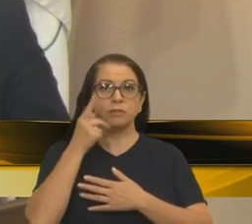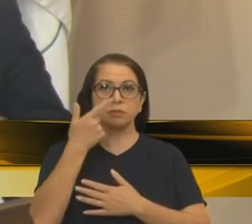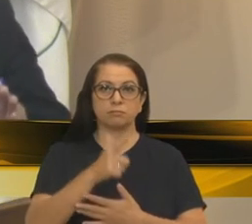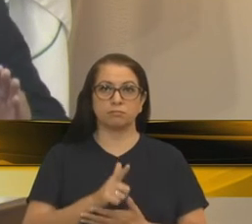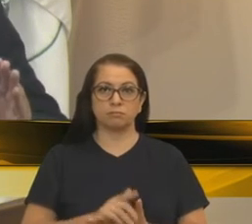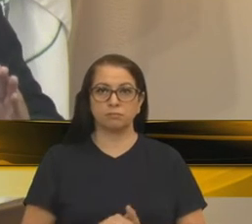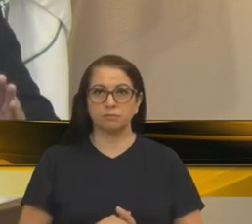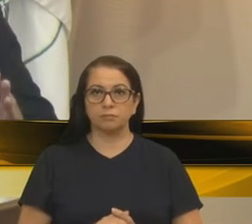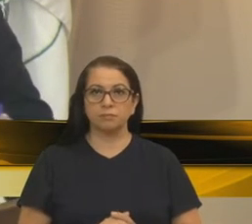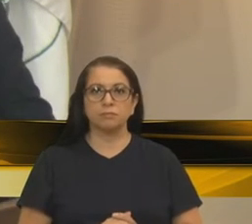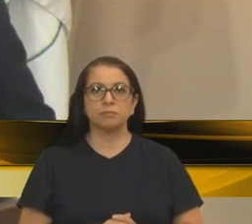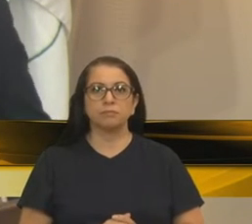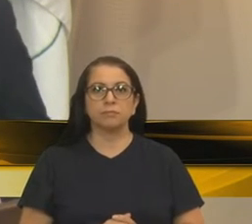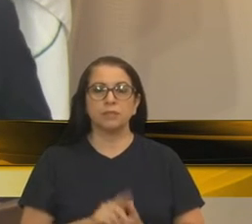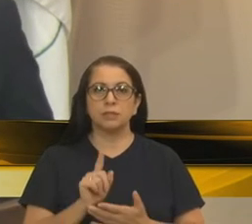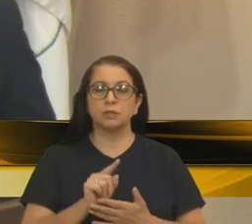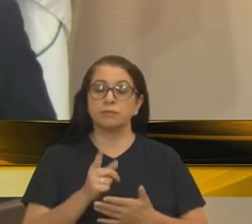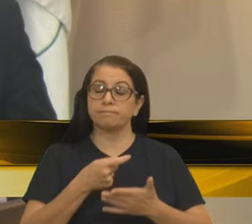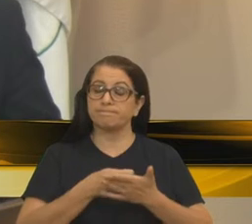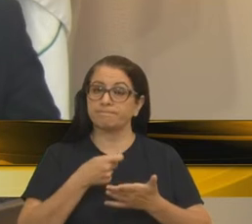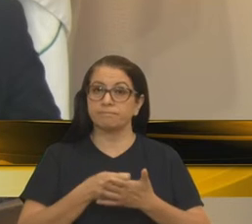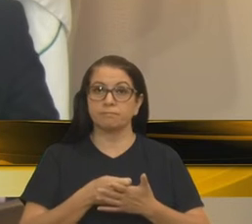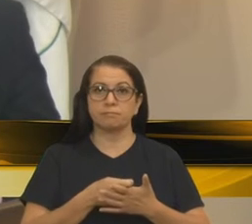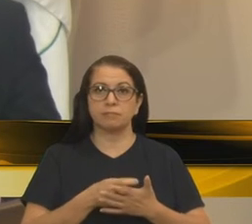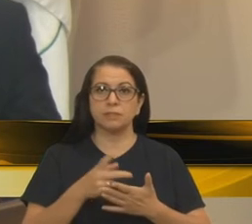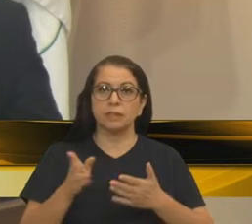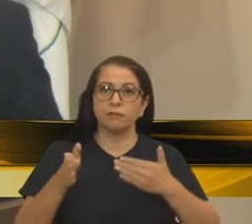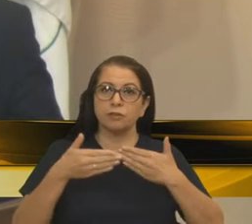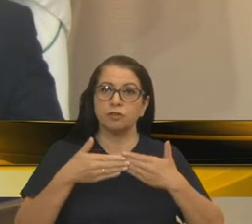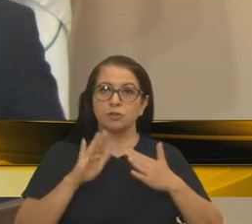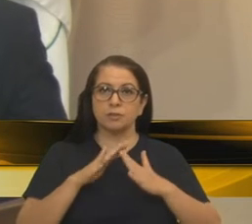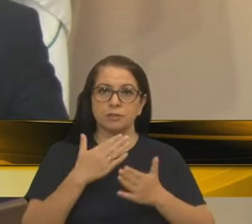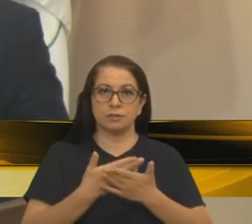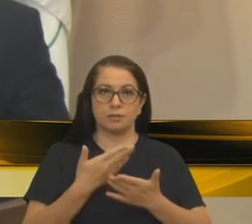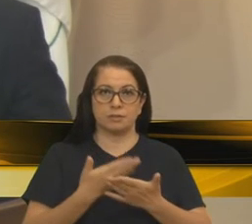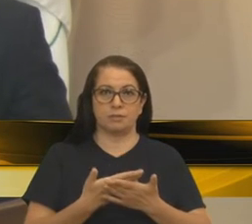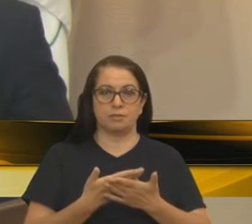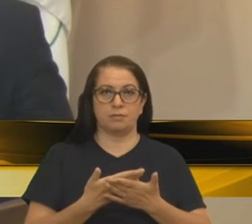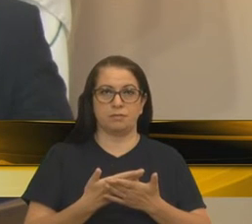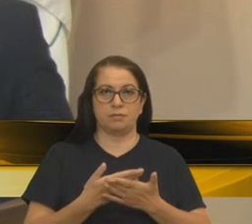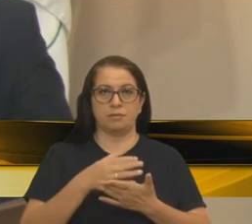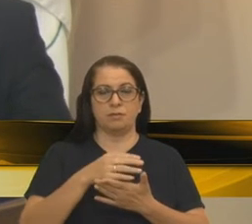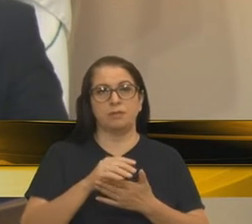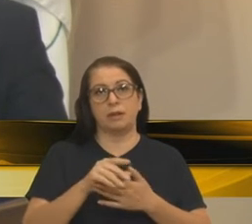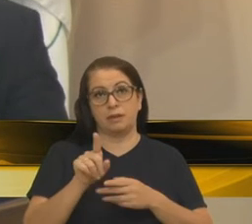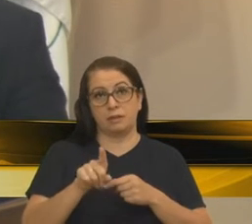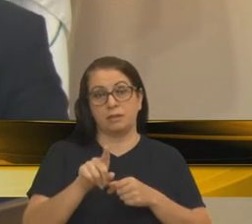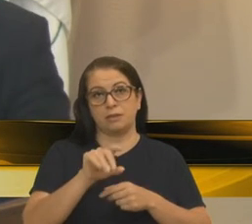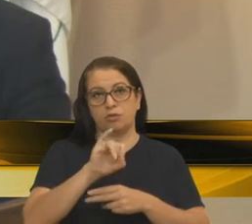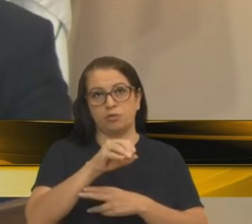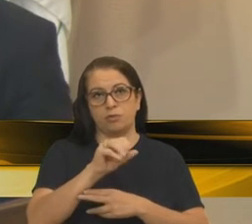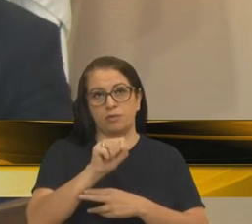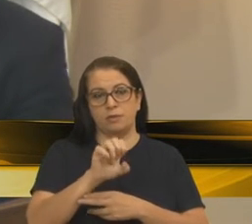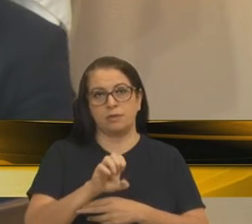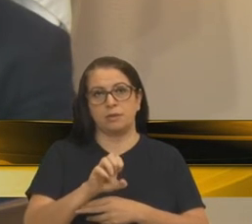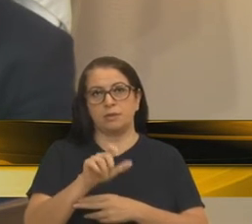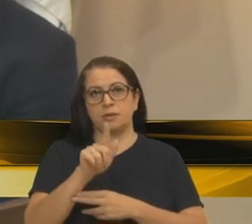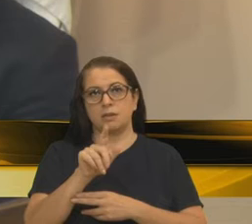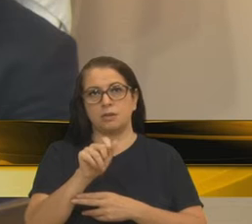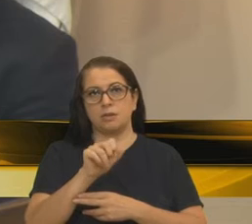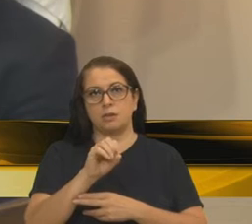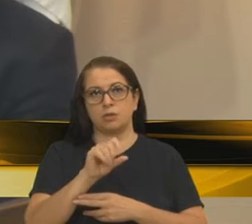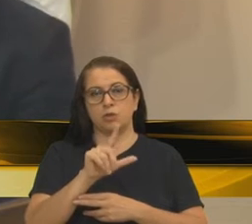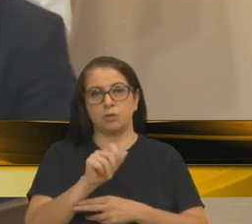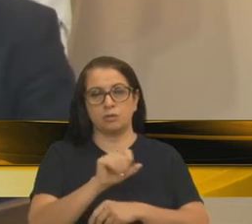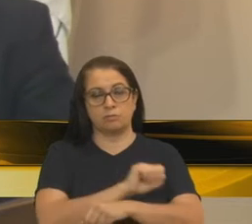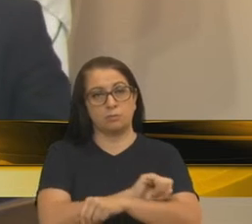tempo, isso vai ser cobrado de quem fechou essa escola, Senai José Gazola. Vai ser cobrado. Ou pela marginalidade, ou pelos